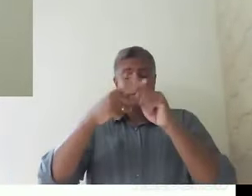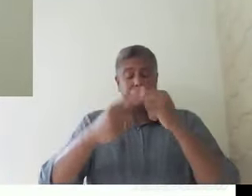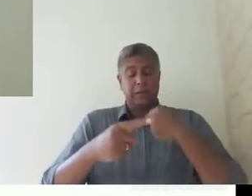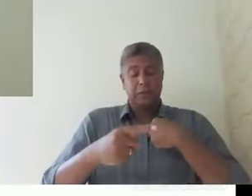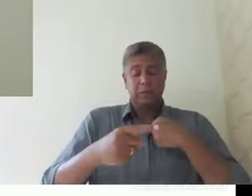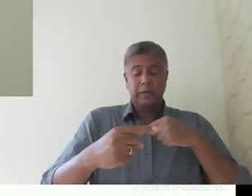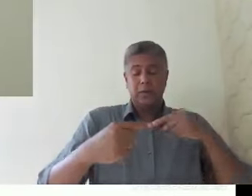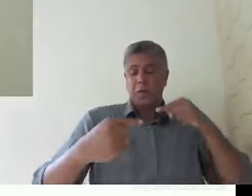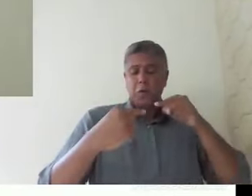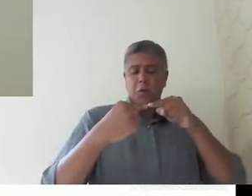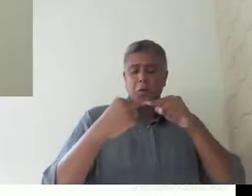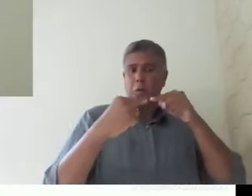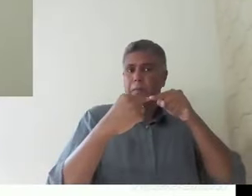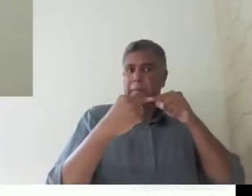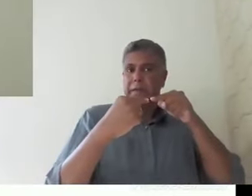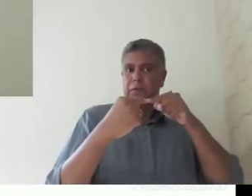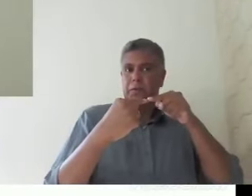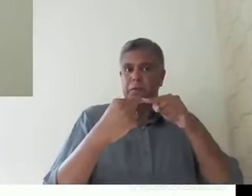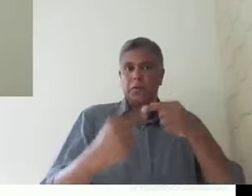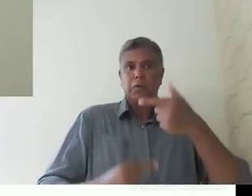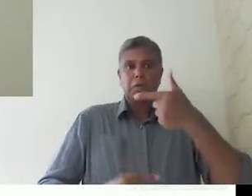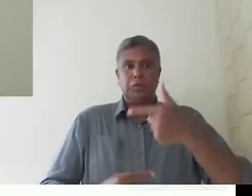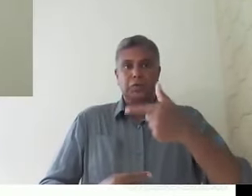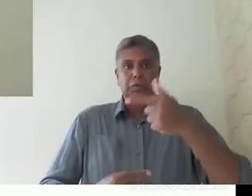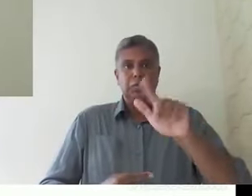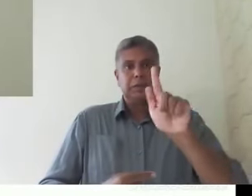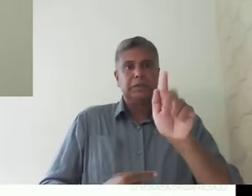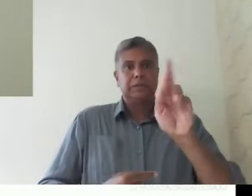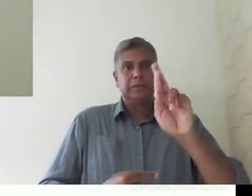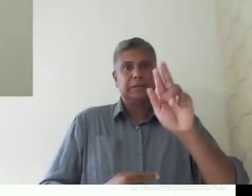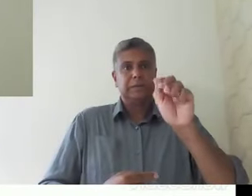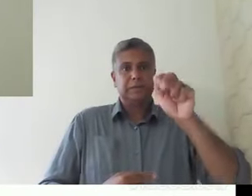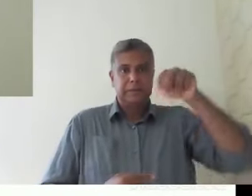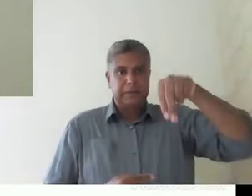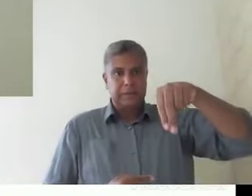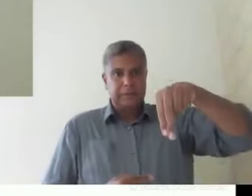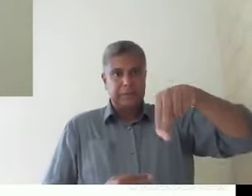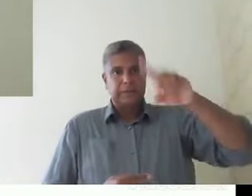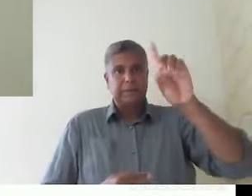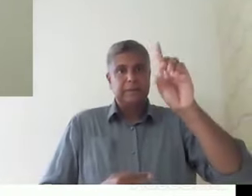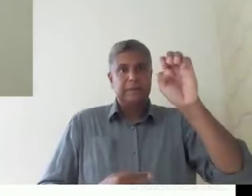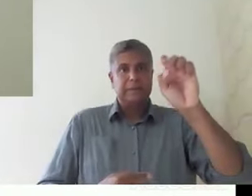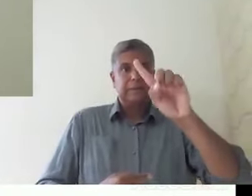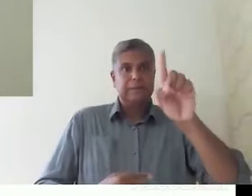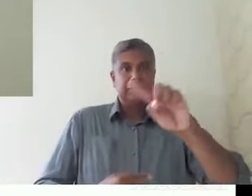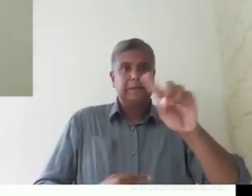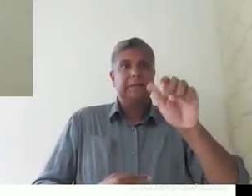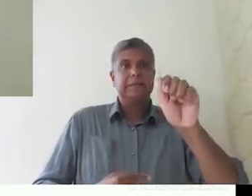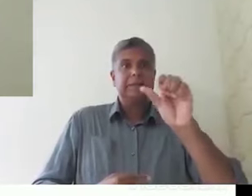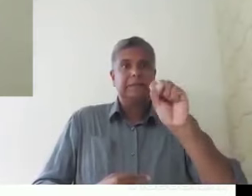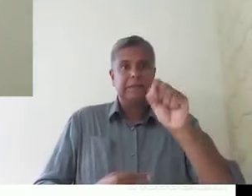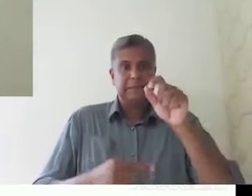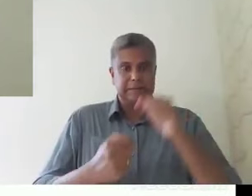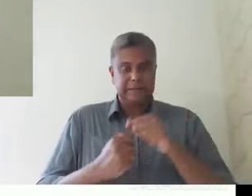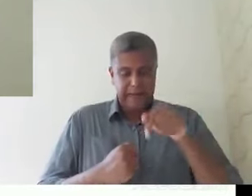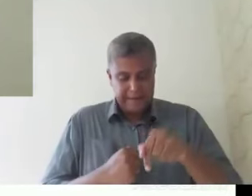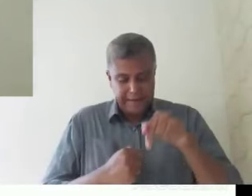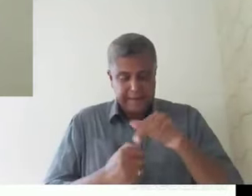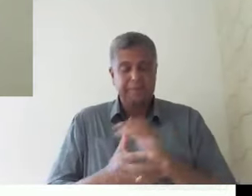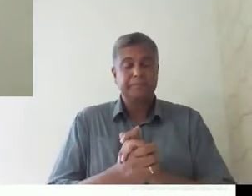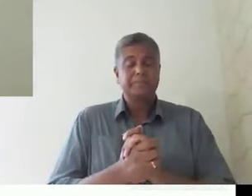combina duas dessas grandezas aqui, como um comprimento que é percorrido